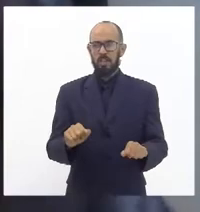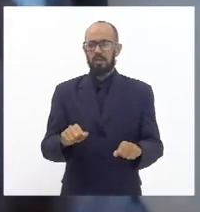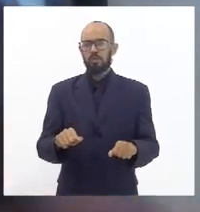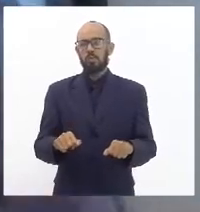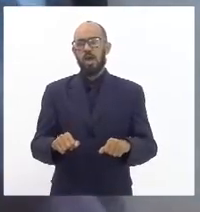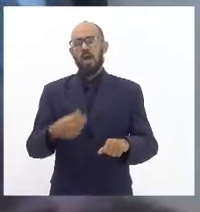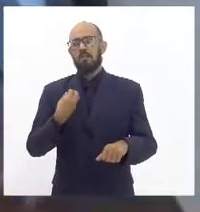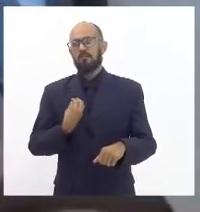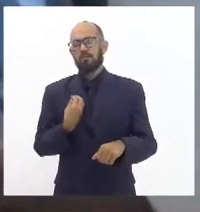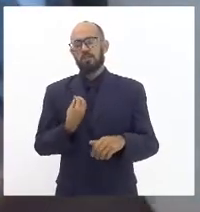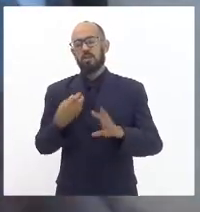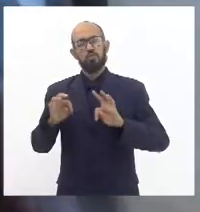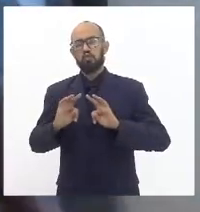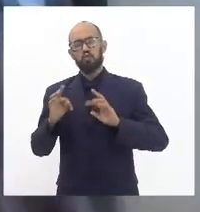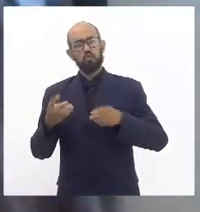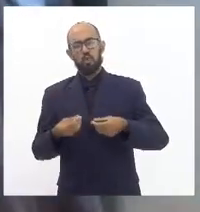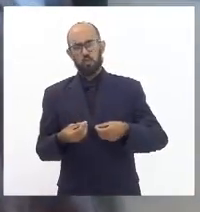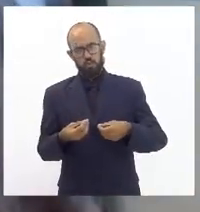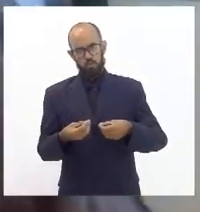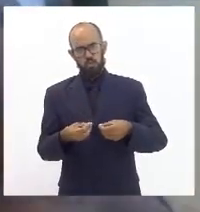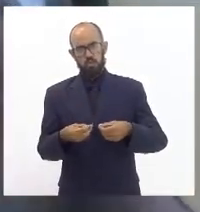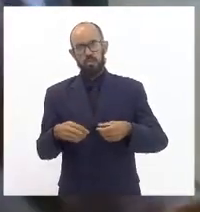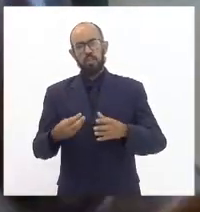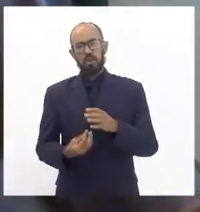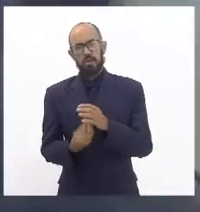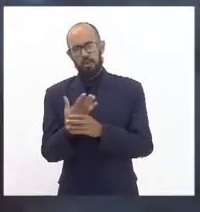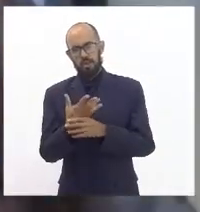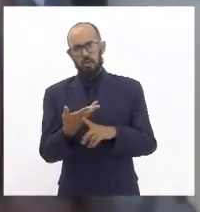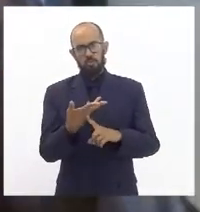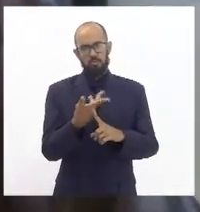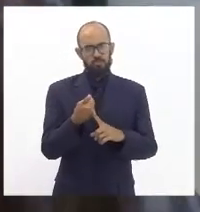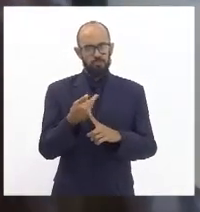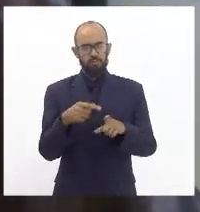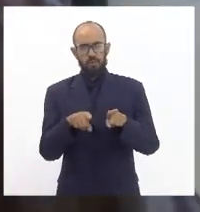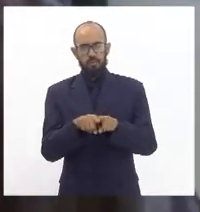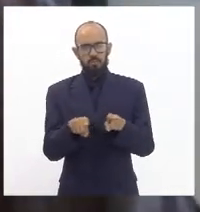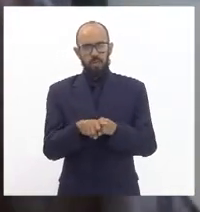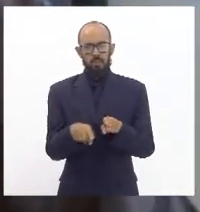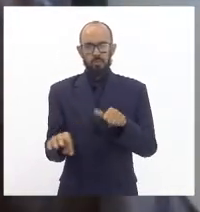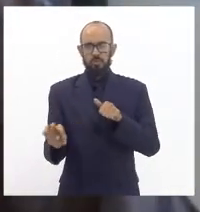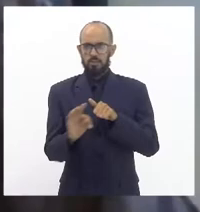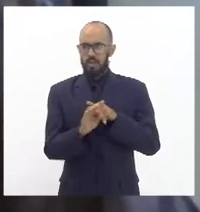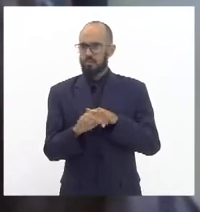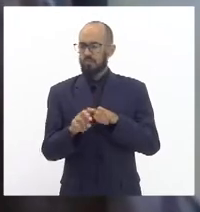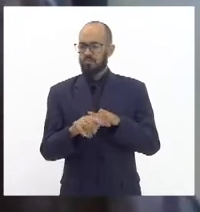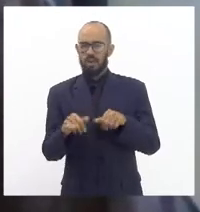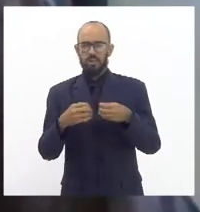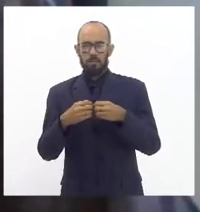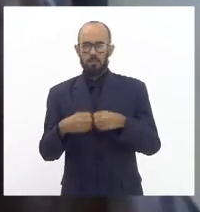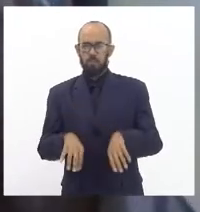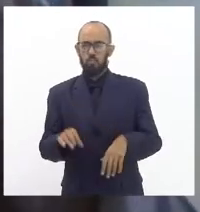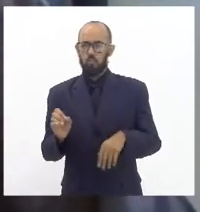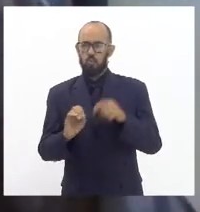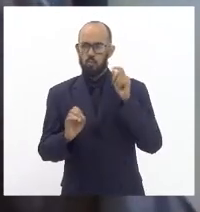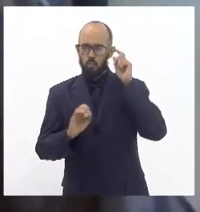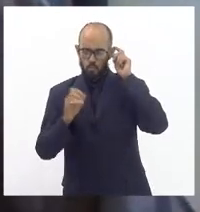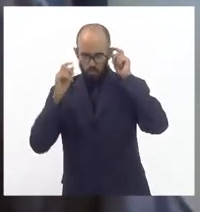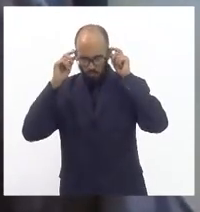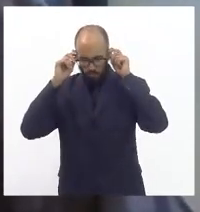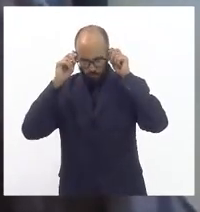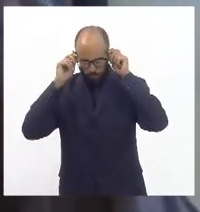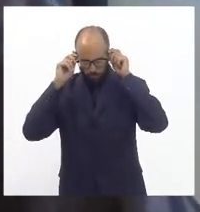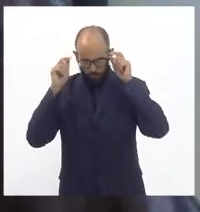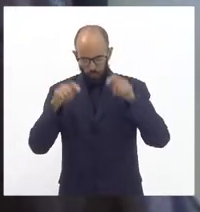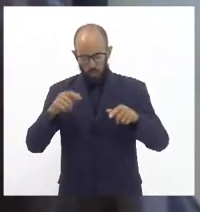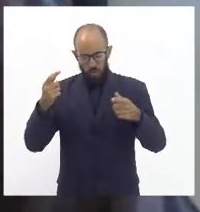culturais e dos técnicos da secretaria sem prejudicar em nada não vai haver nenhum prejuízo